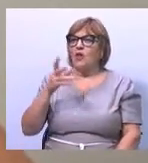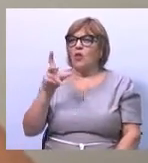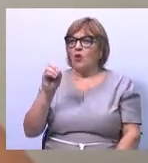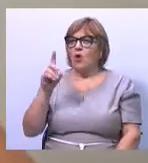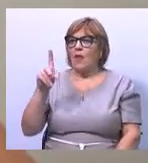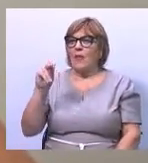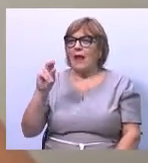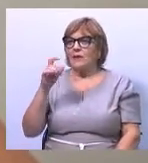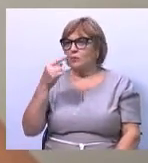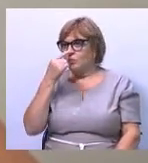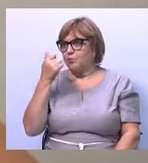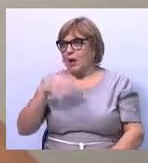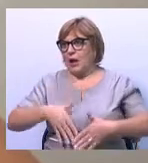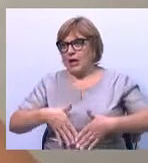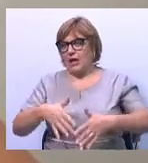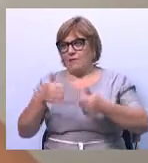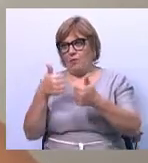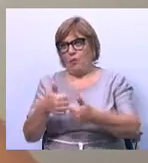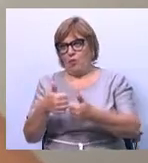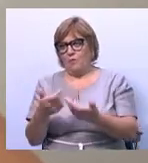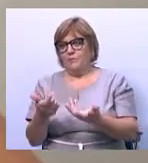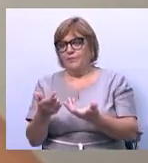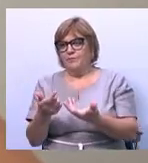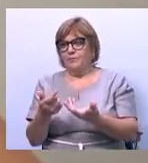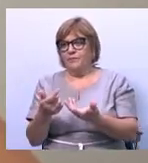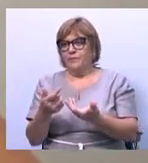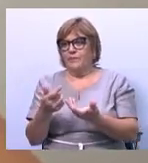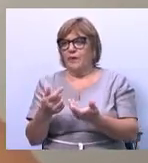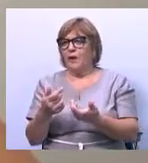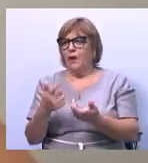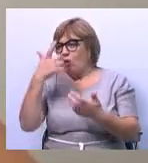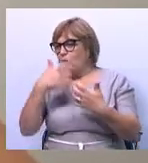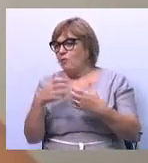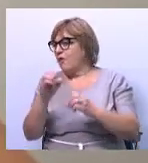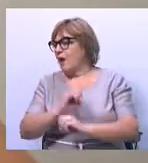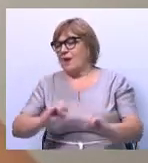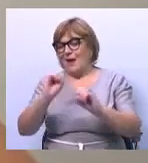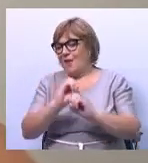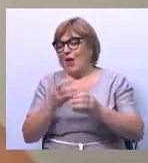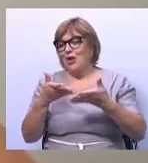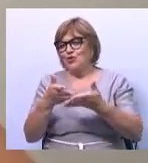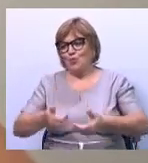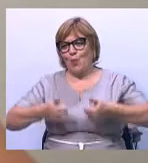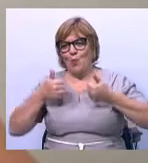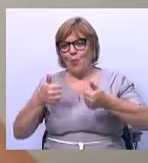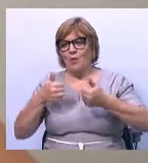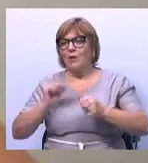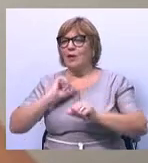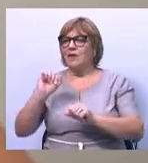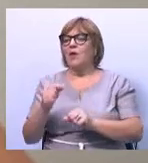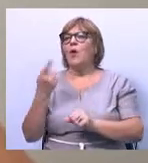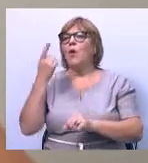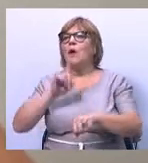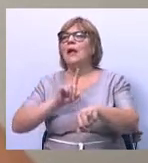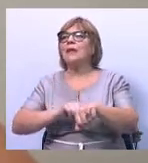excelente opção para utilizar nas grávidas, que sem dúvida é uma ajuda excelente para um